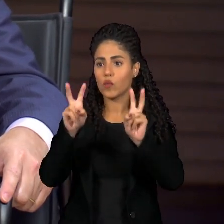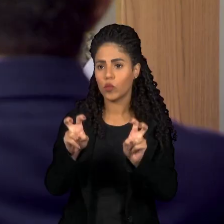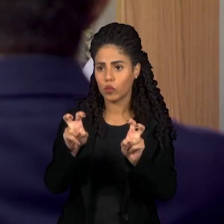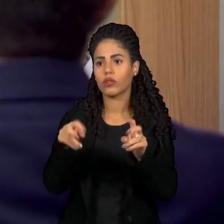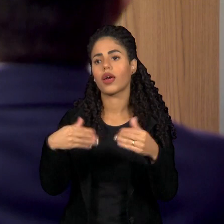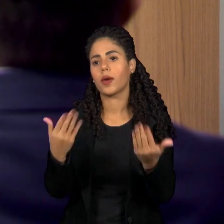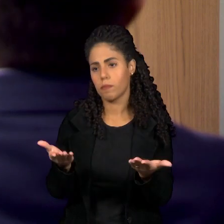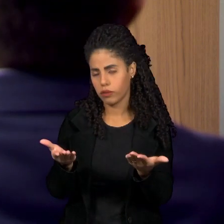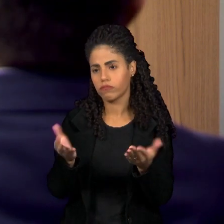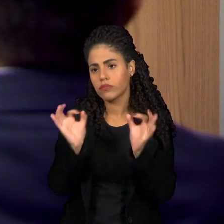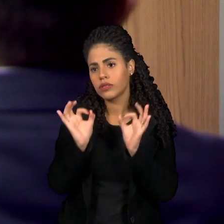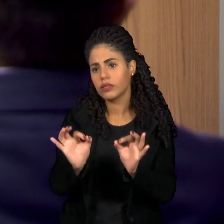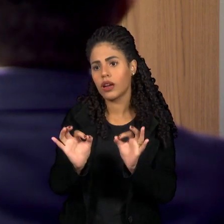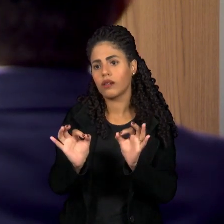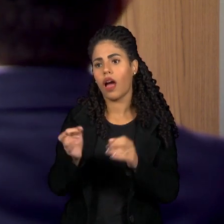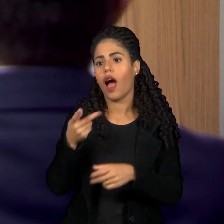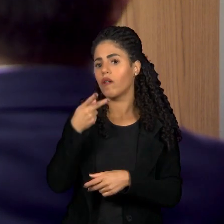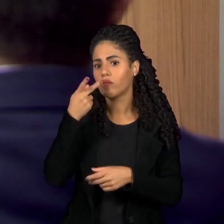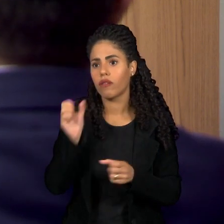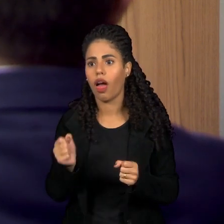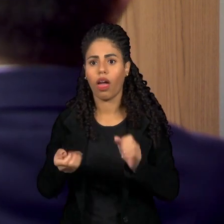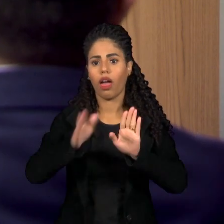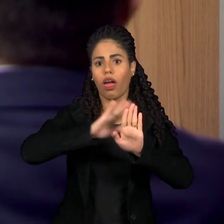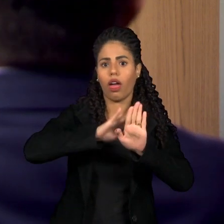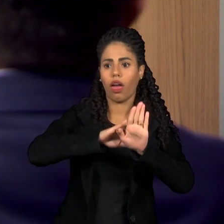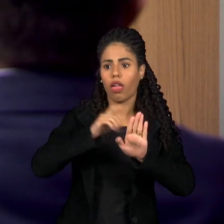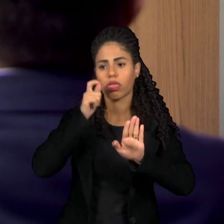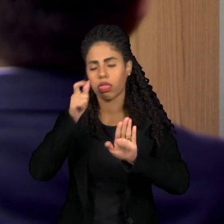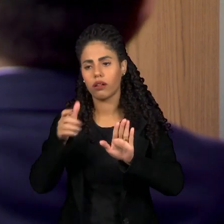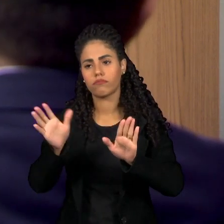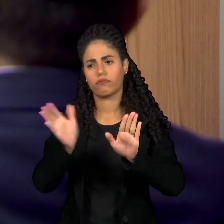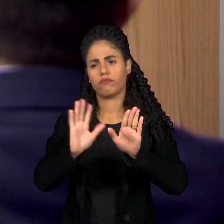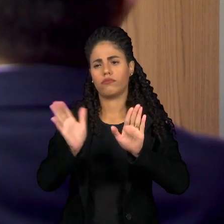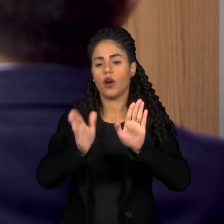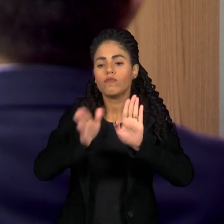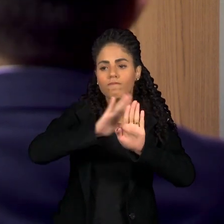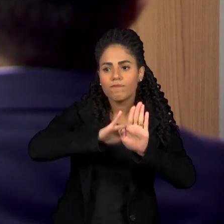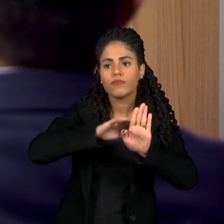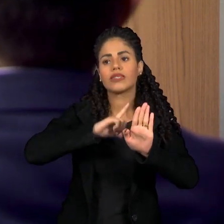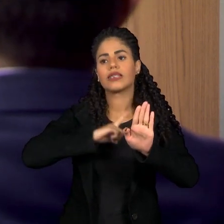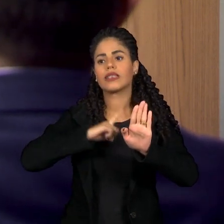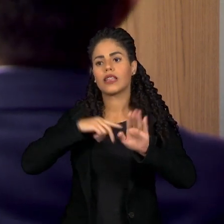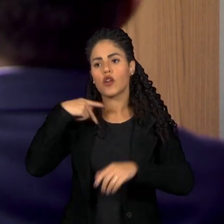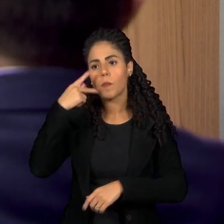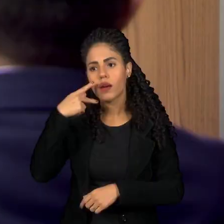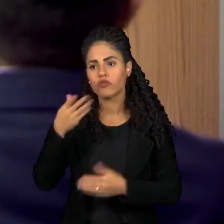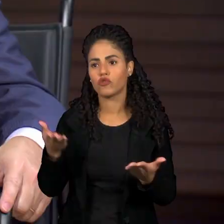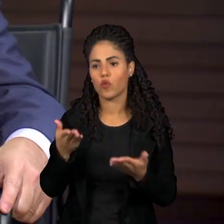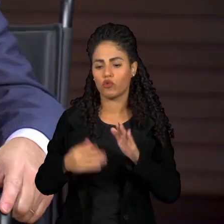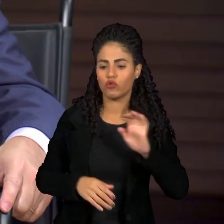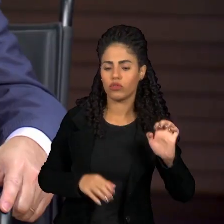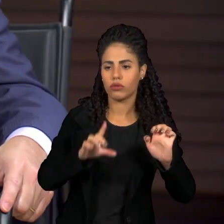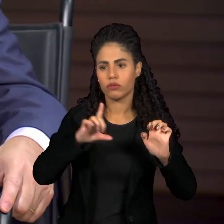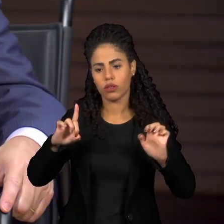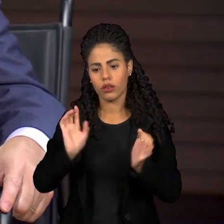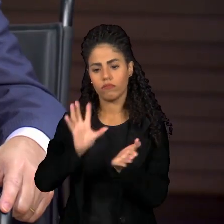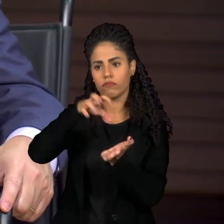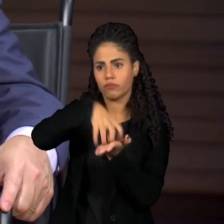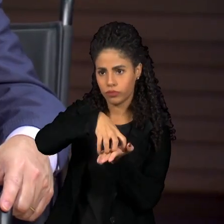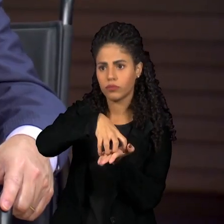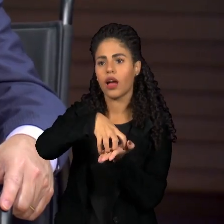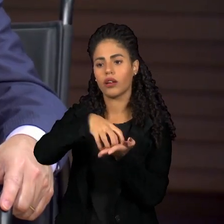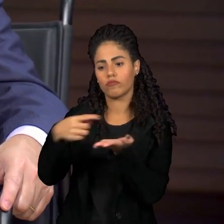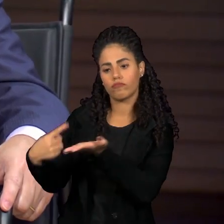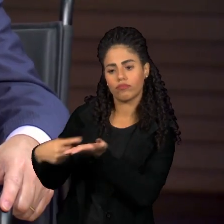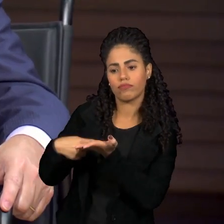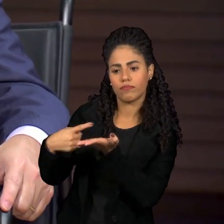querendo dizer que existe uma ideologia que una os parlamentares e os partidos que hoje a gente associa ao Centrão.